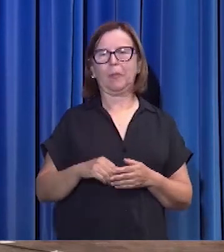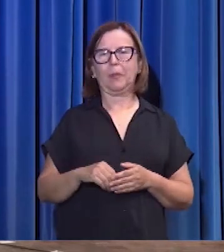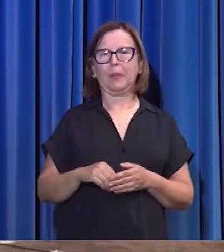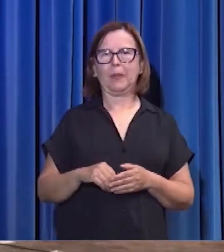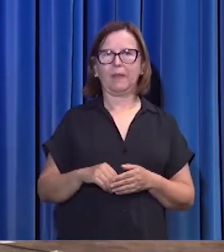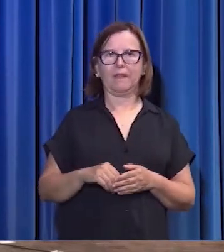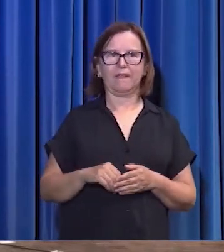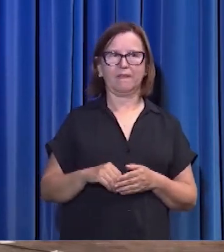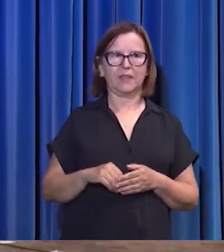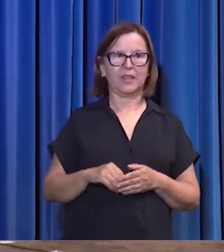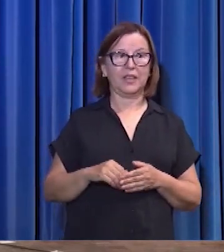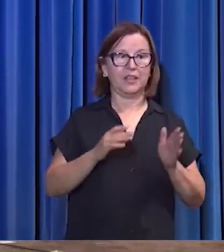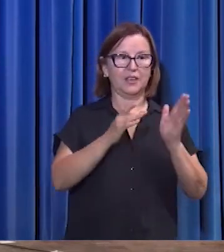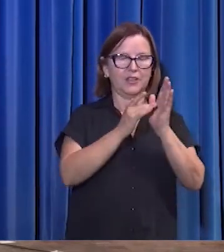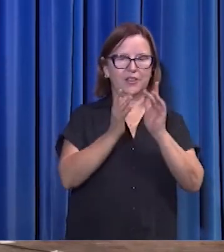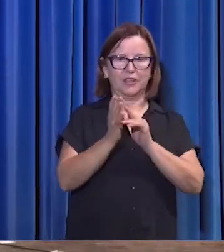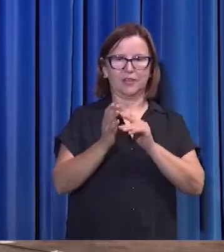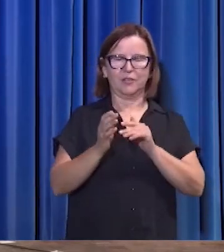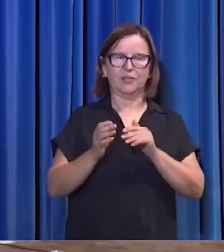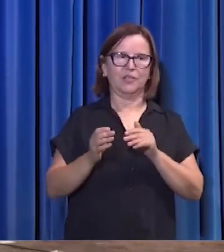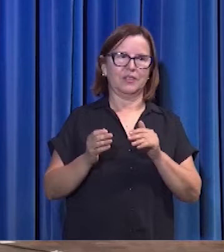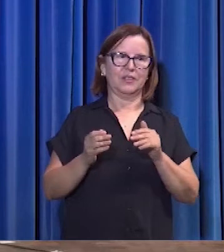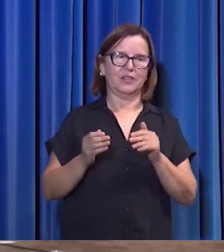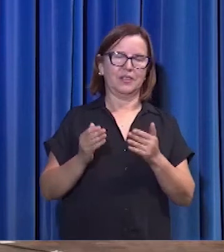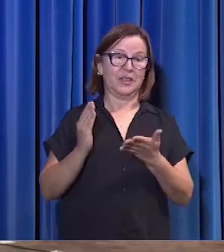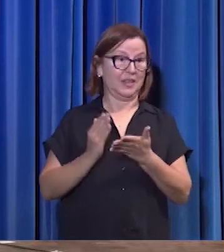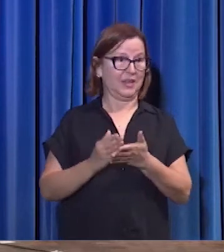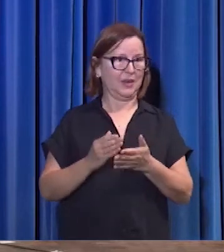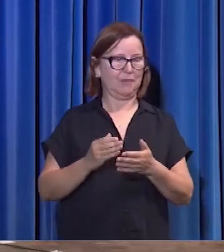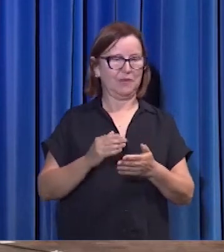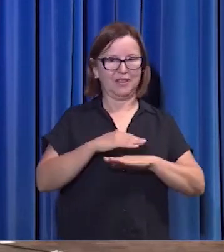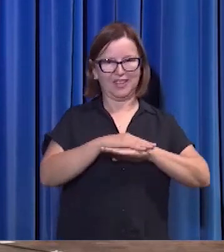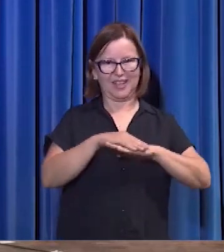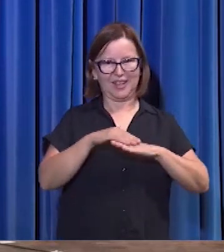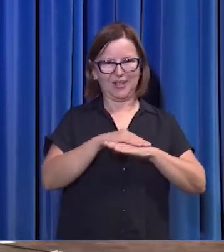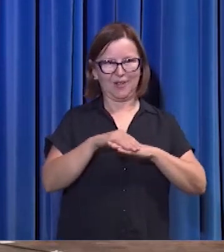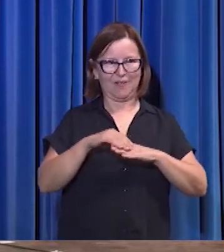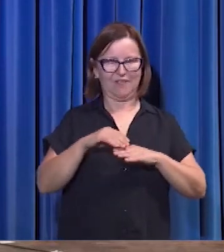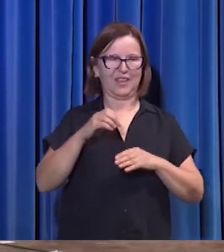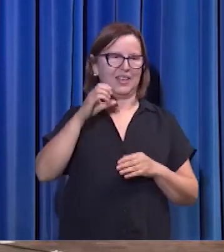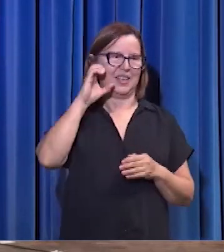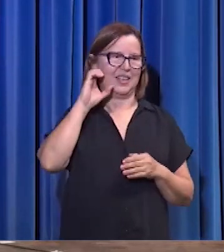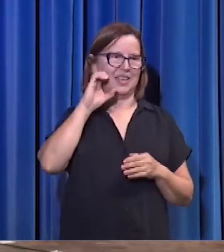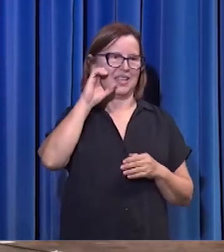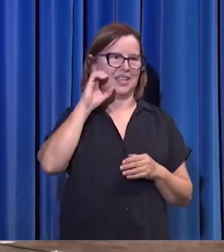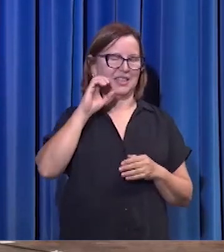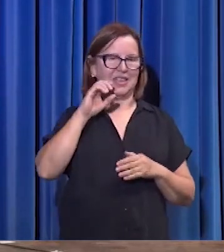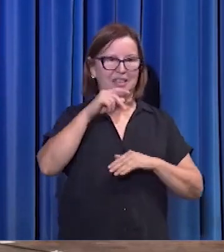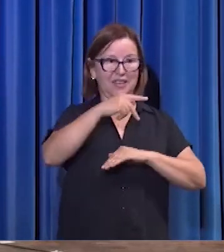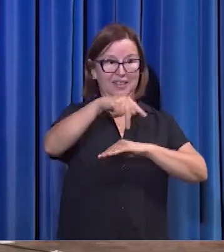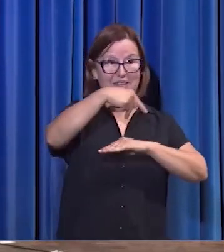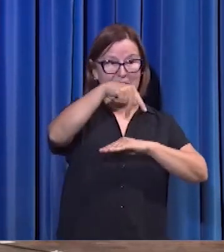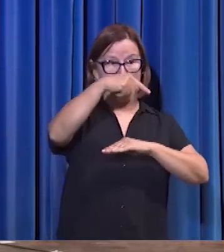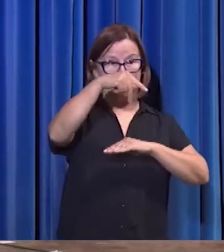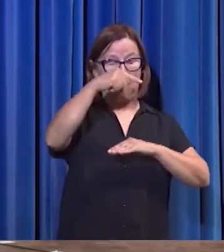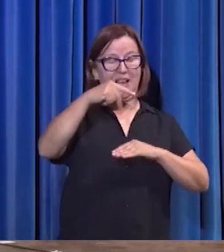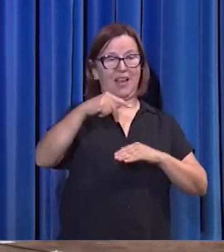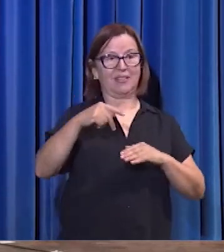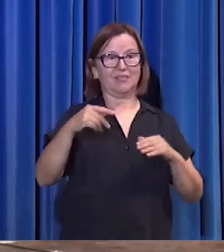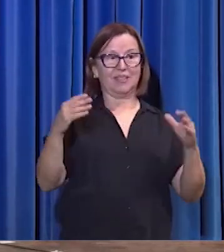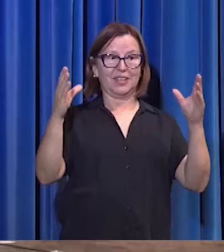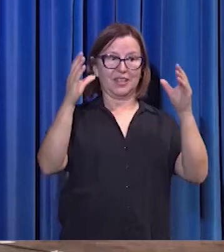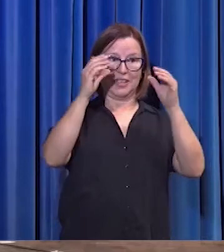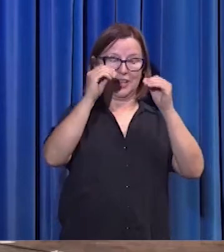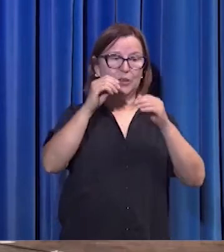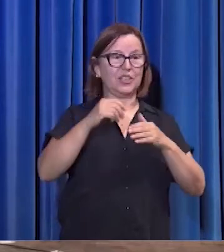Está no final da conversa lá da ceia, da Páscoa, aquela noite, antes